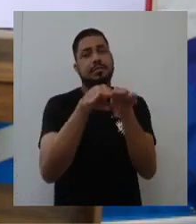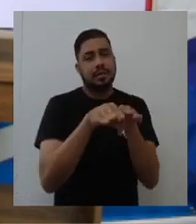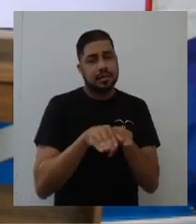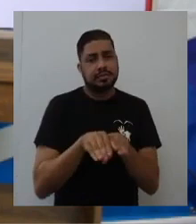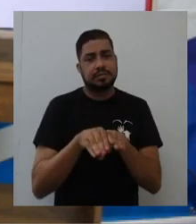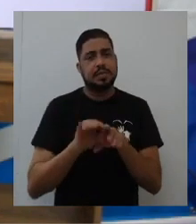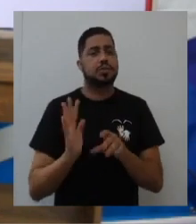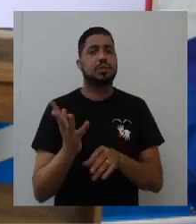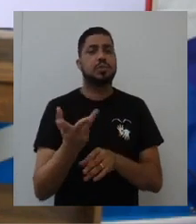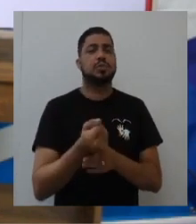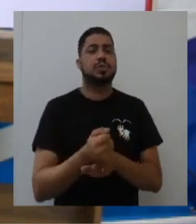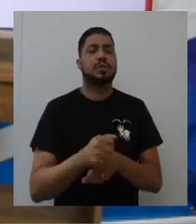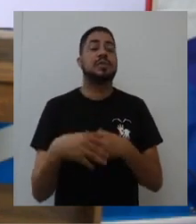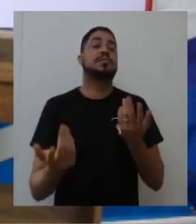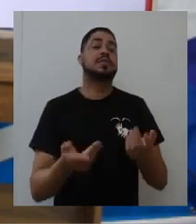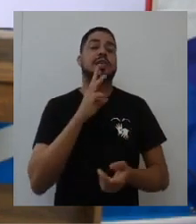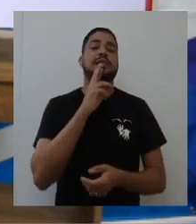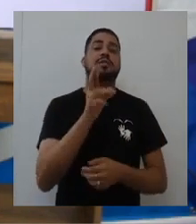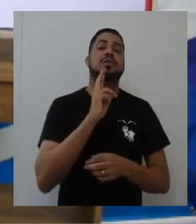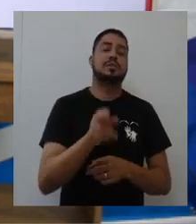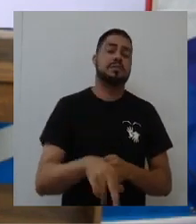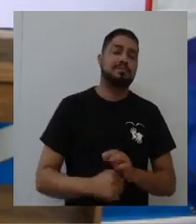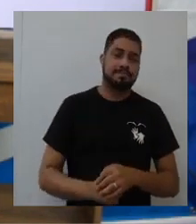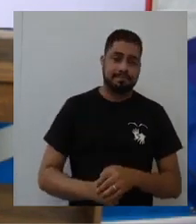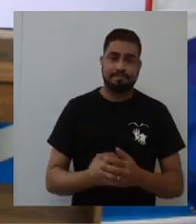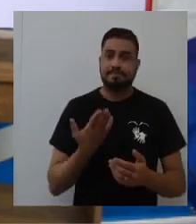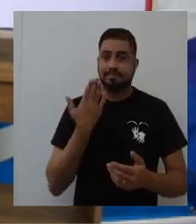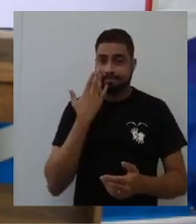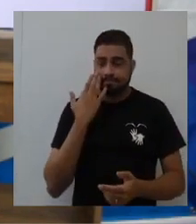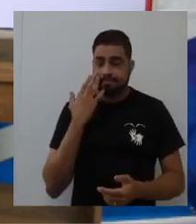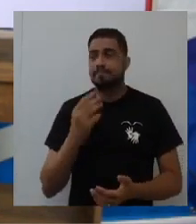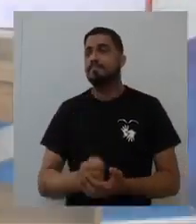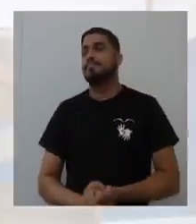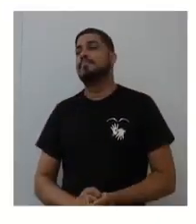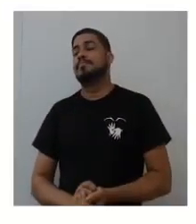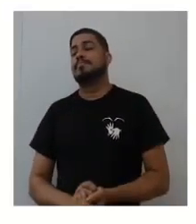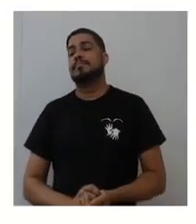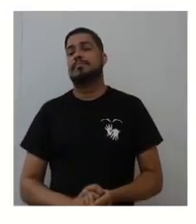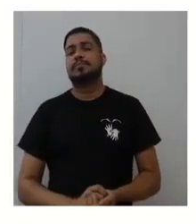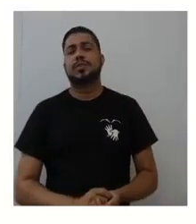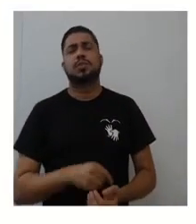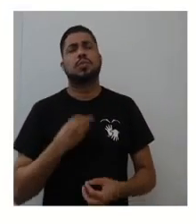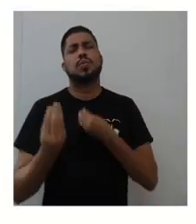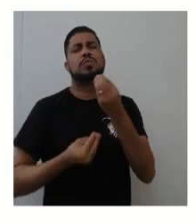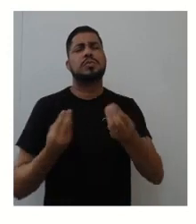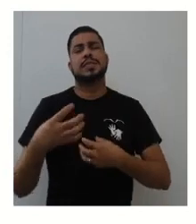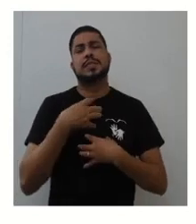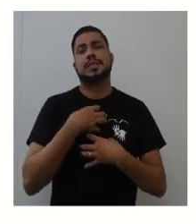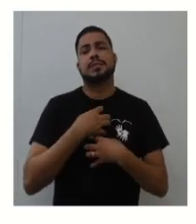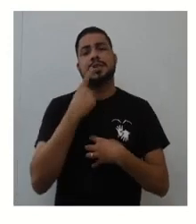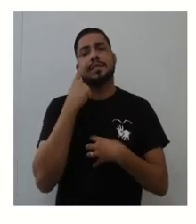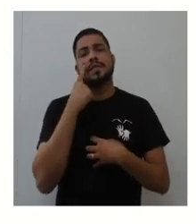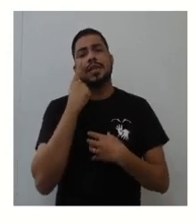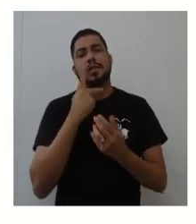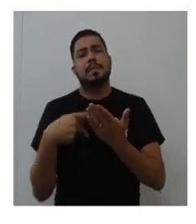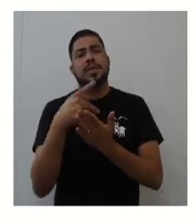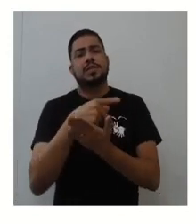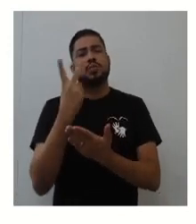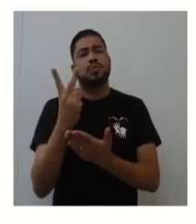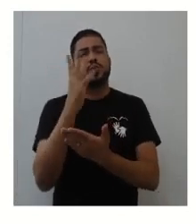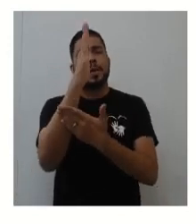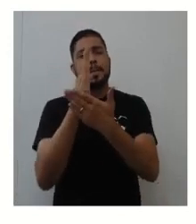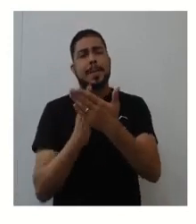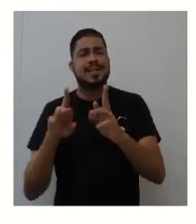tentar responder. Então vamos às respostas. Olha só. Como você se sentiu ao ver a imagem com duas metades